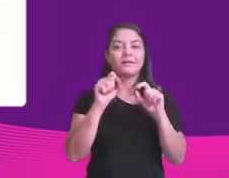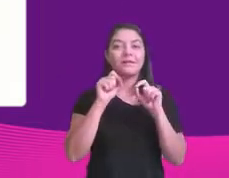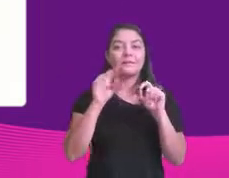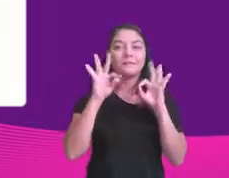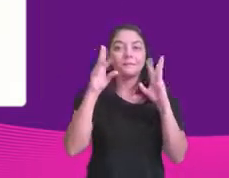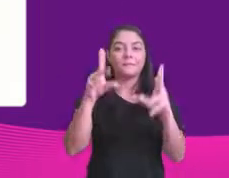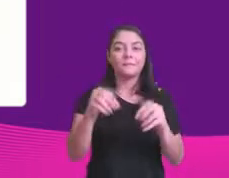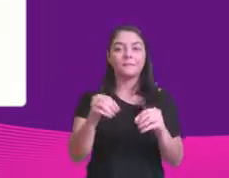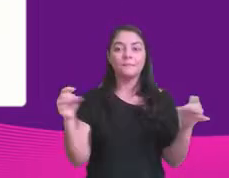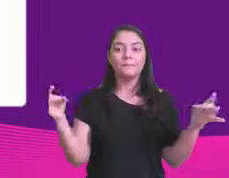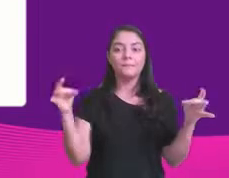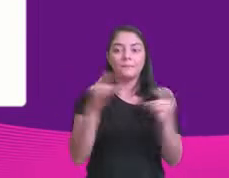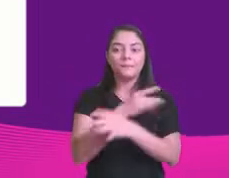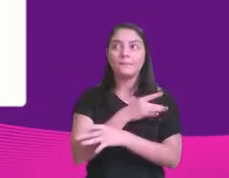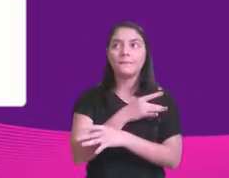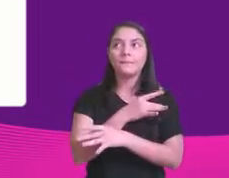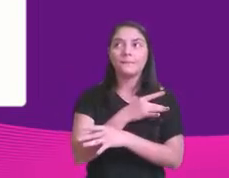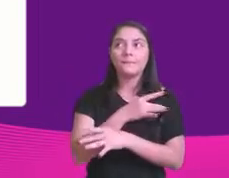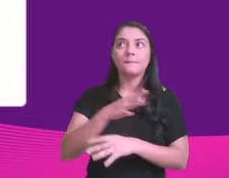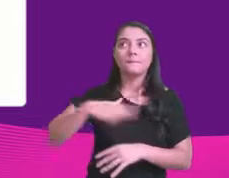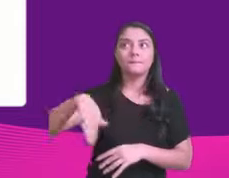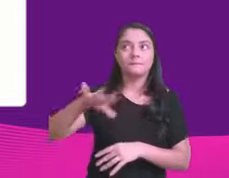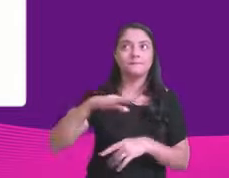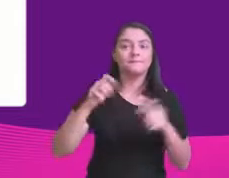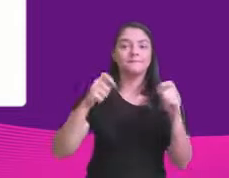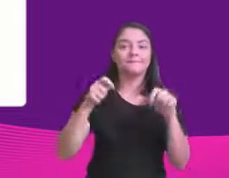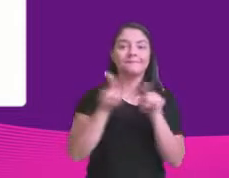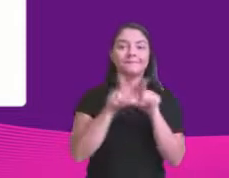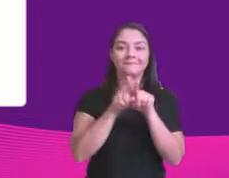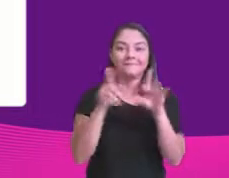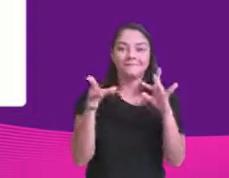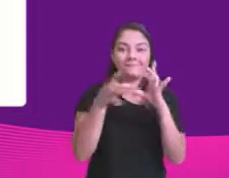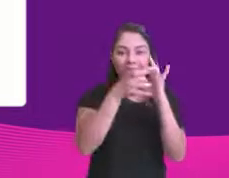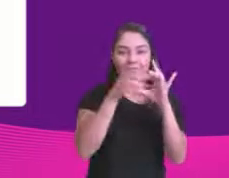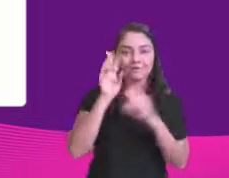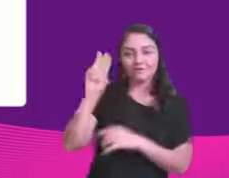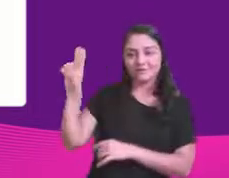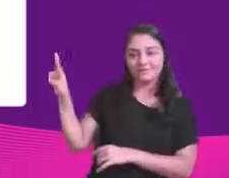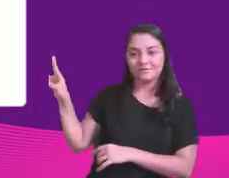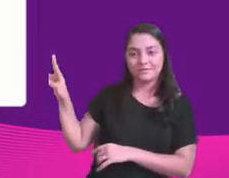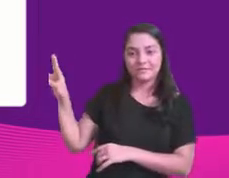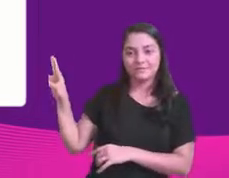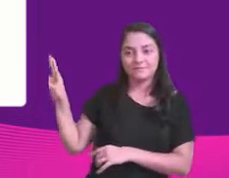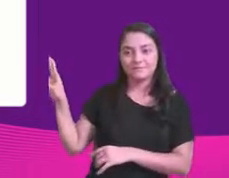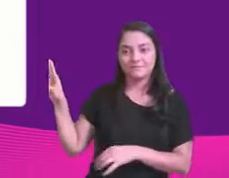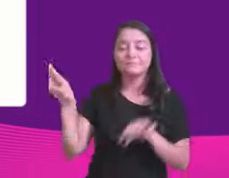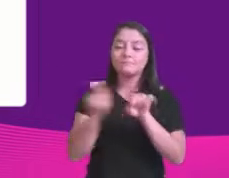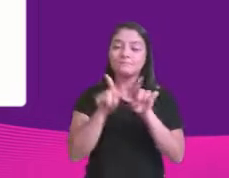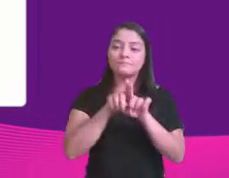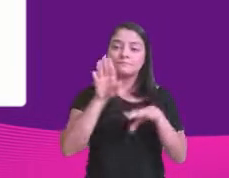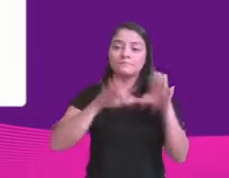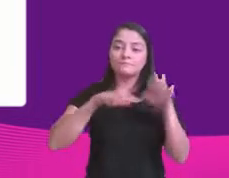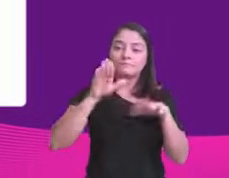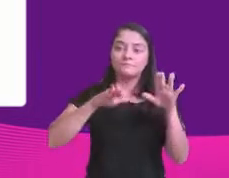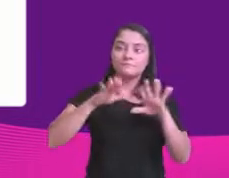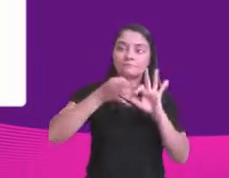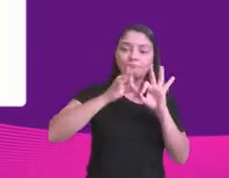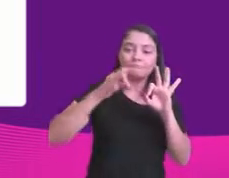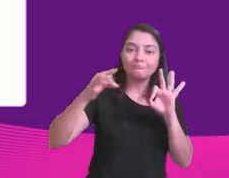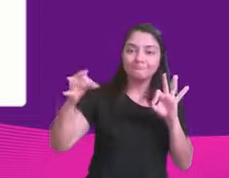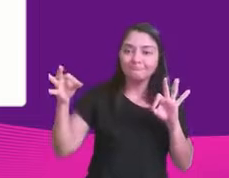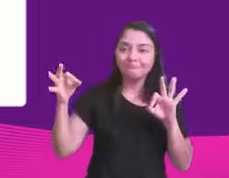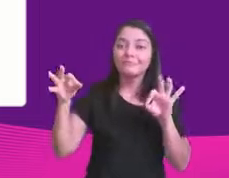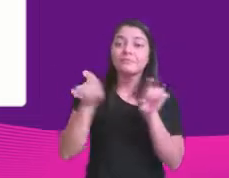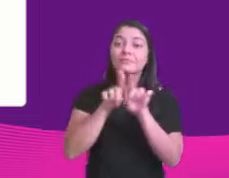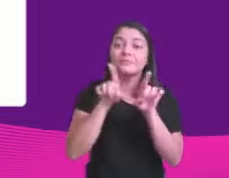doença macroscópica. Você vê que tem uma diferença significativa tanto no tempo livre de progressão de doença quanto na sobrevida global, quando você